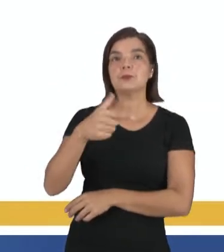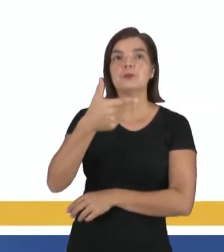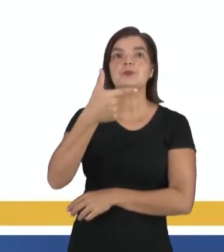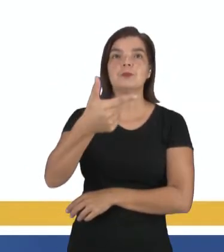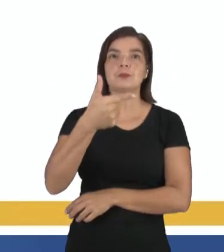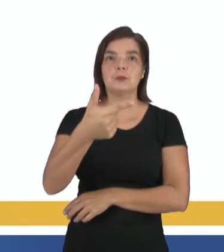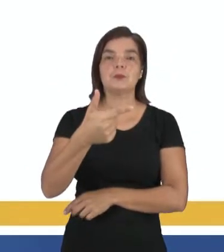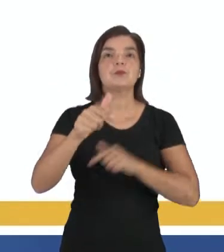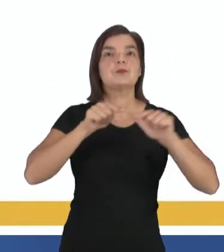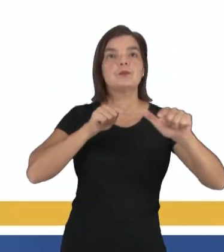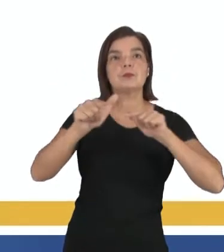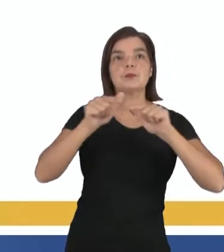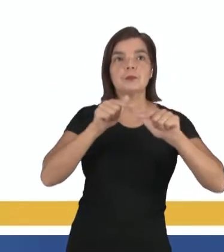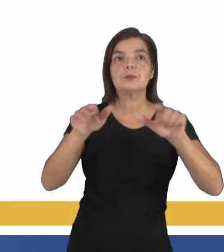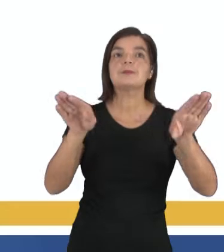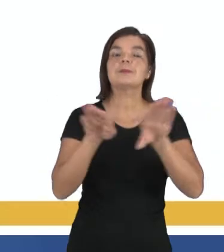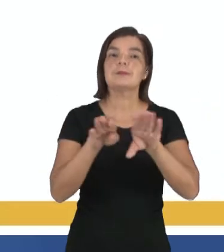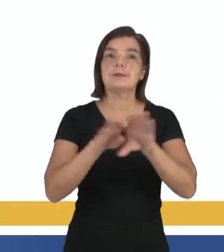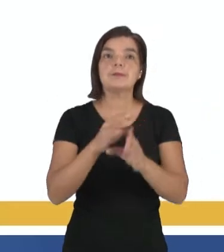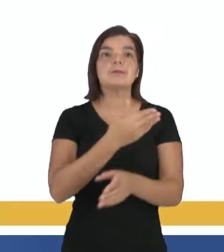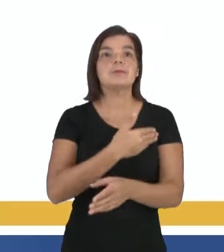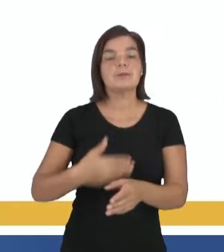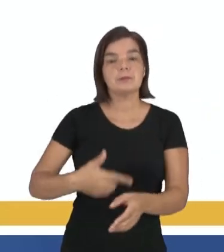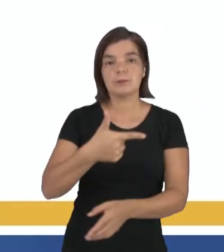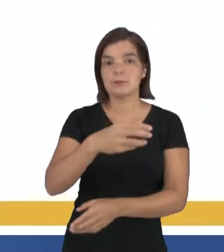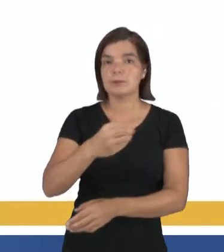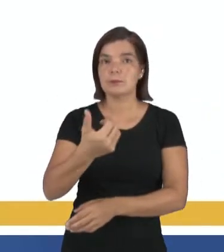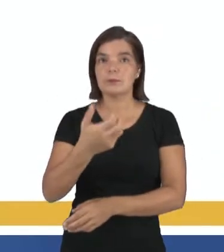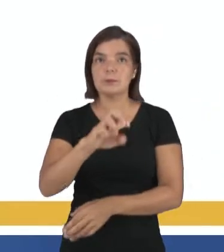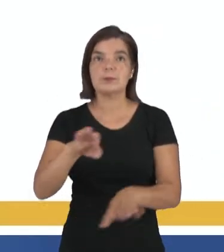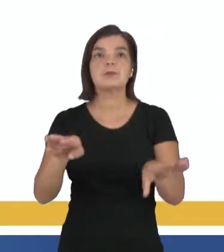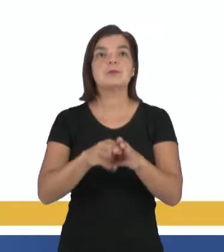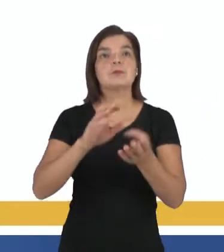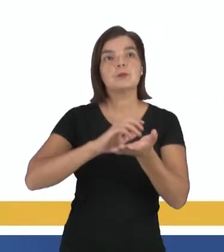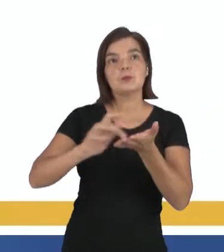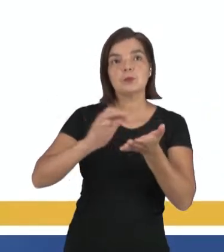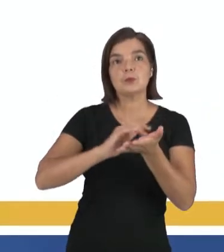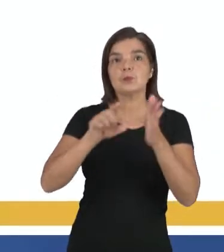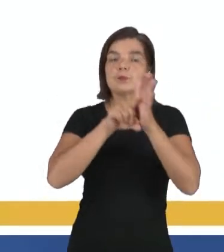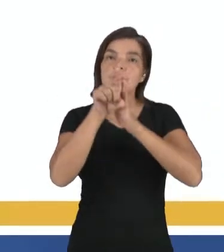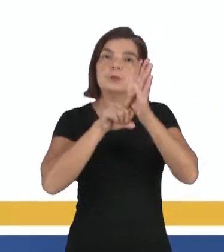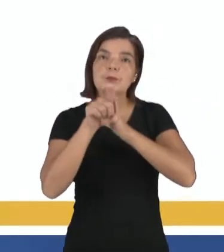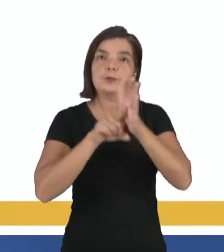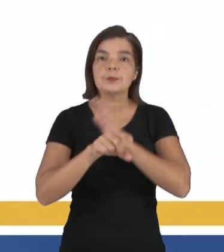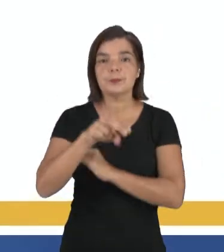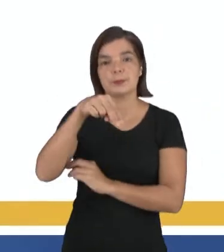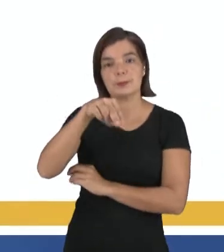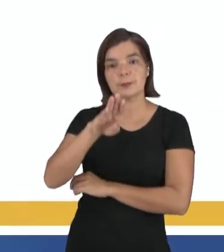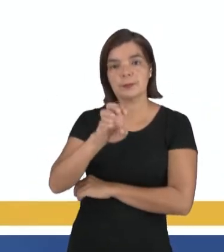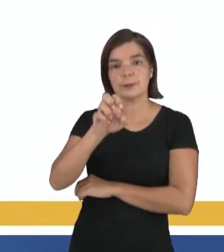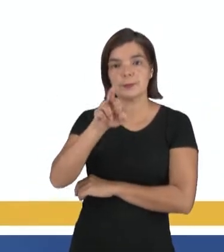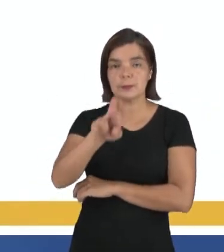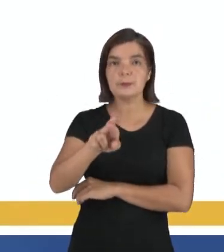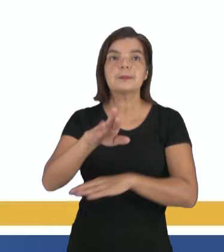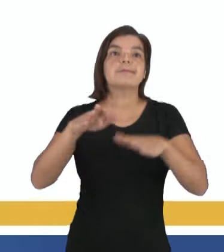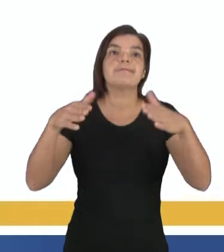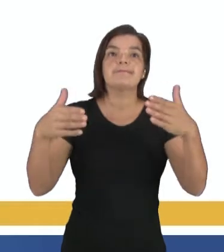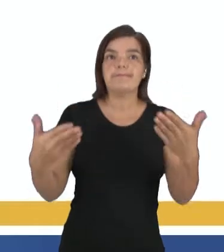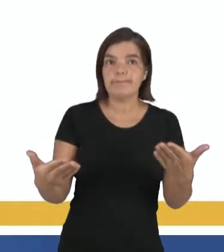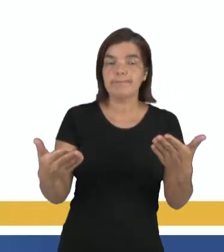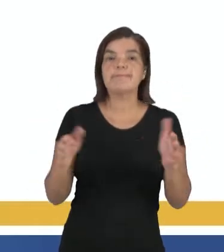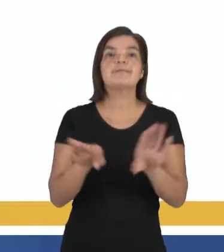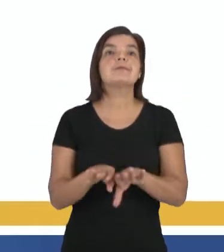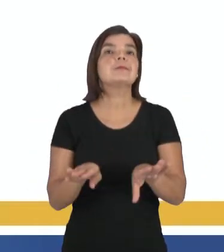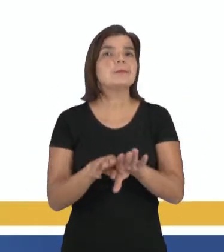de trabalho, segundo um estudo publicado também em 2015 pelo Escritório Nacional de Pesquisa dos Estados Unidos. Afinal,